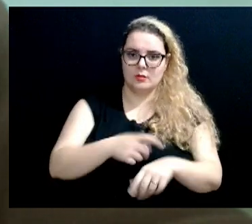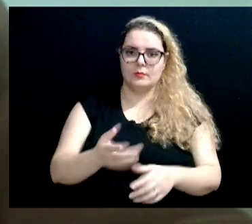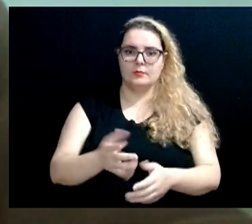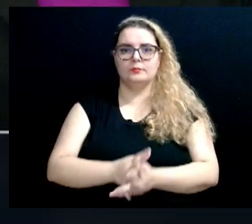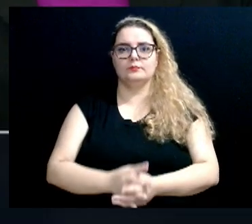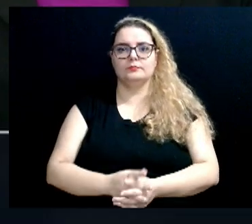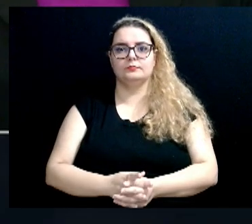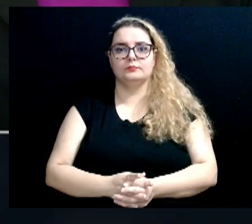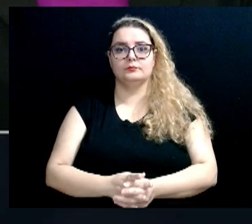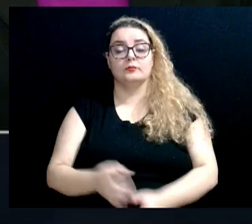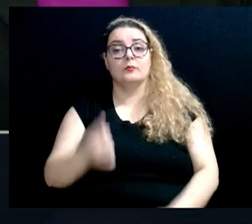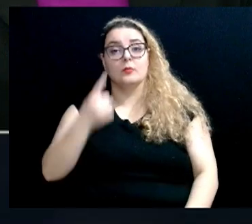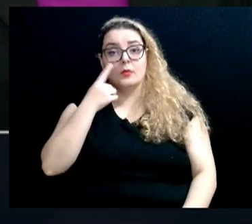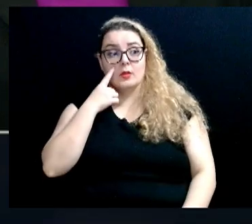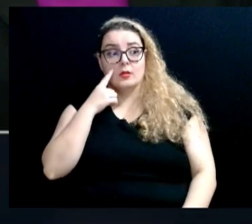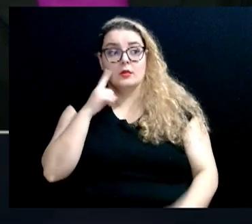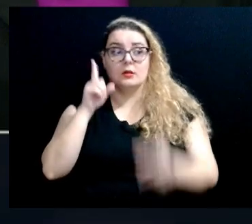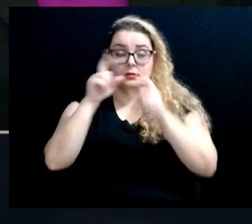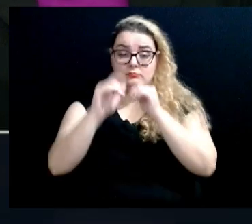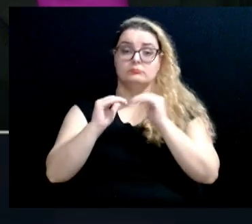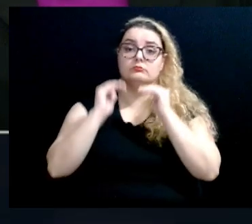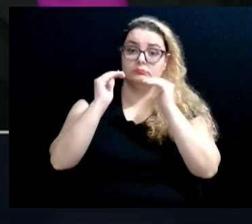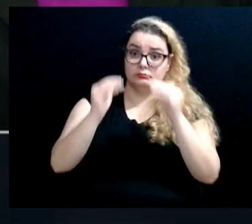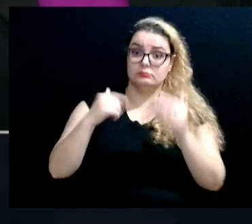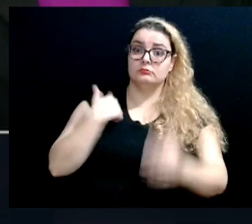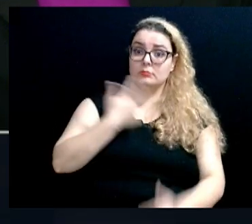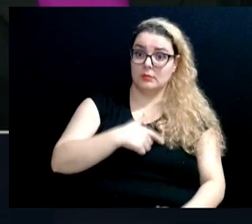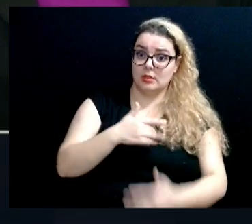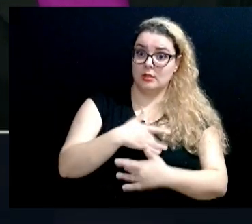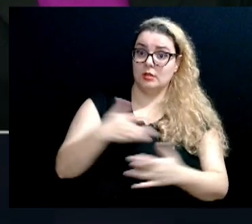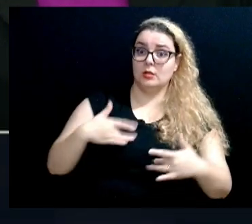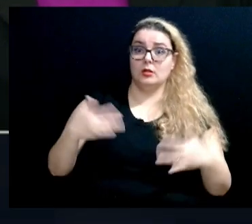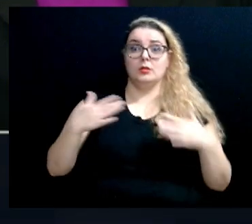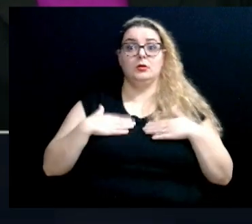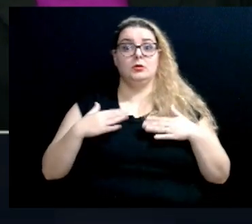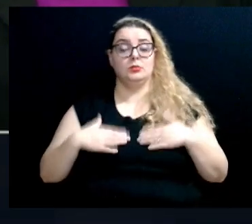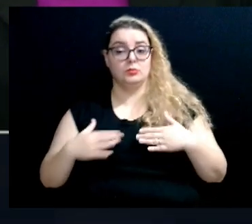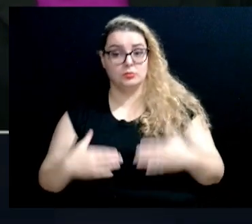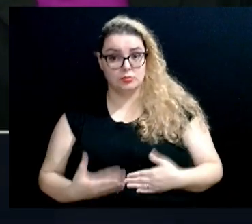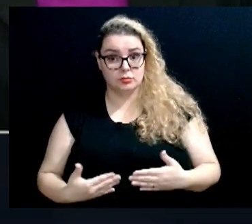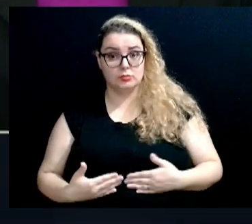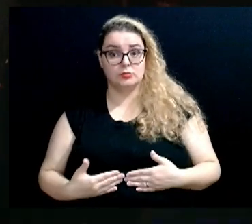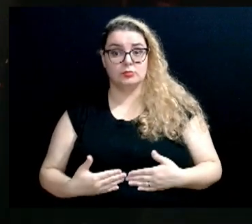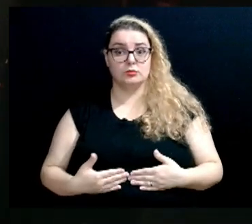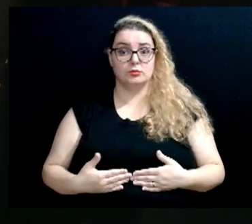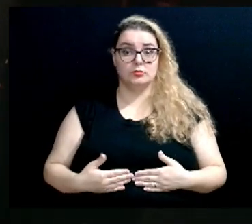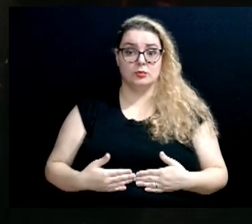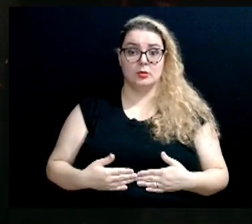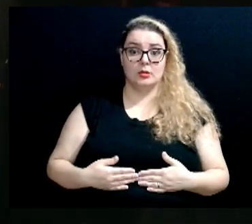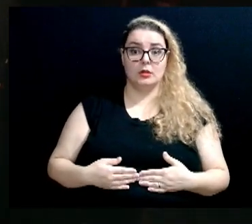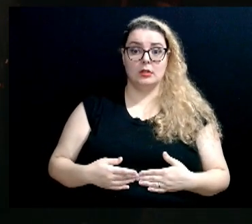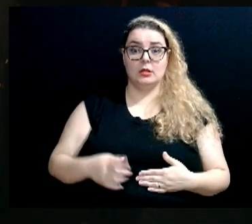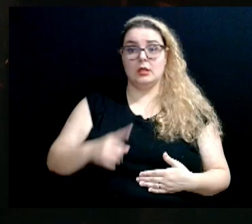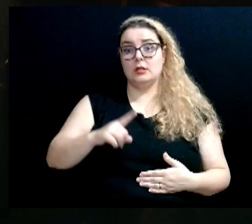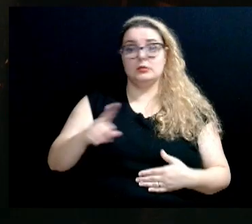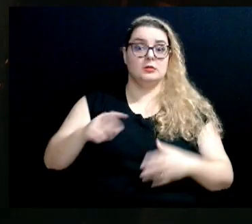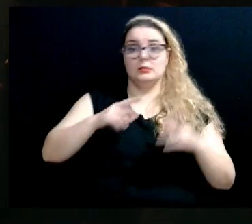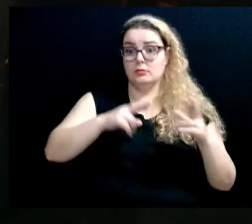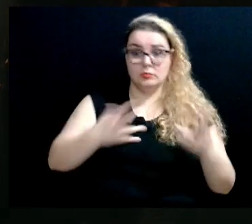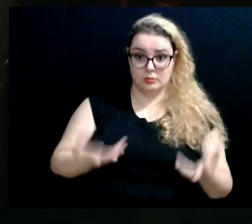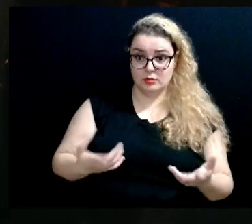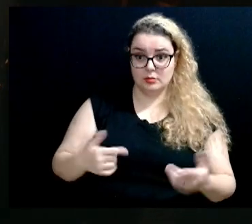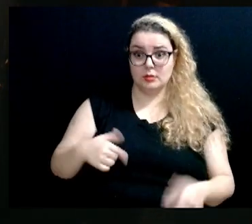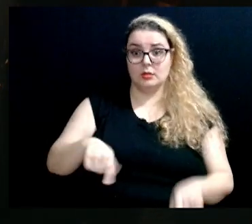Bem complexo para a nossa saúde física, essa privação de sono, e também para a nossa saúde